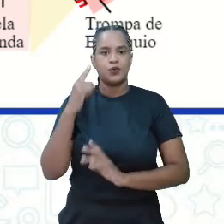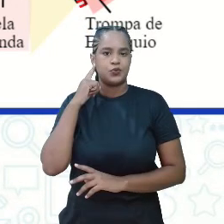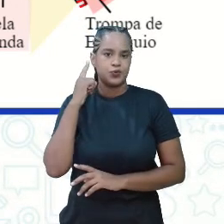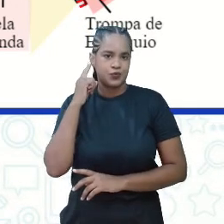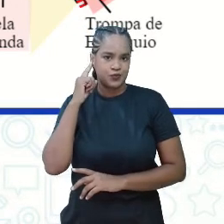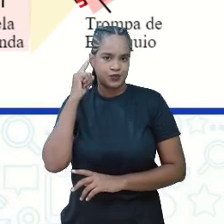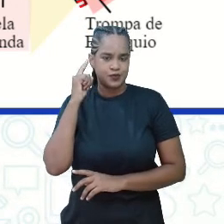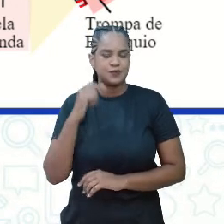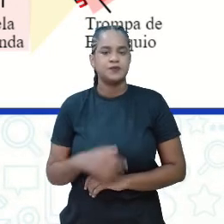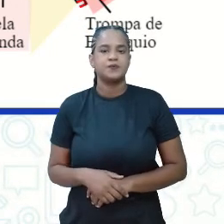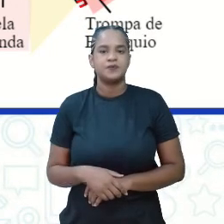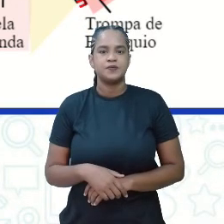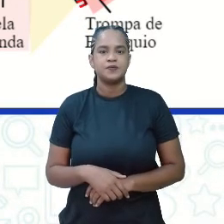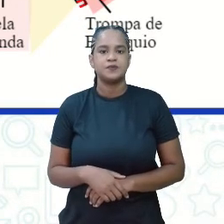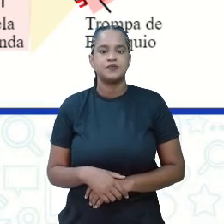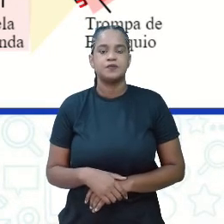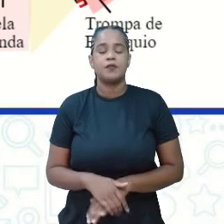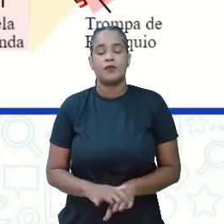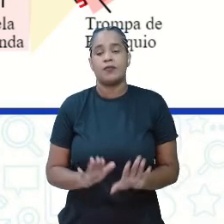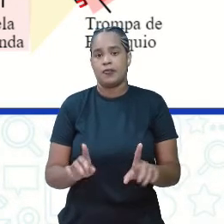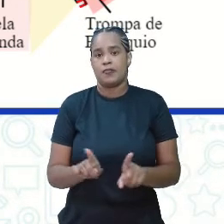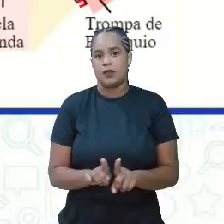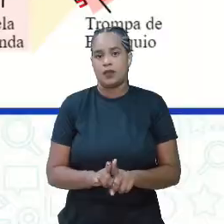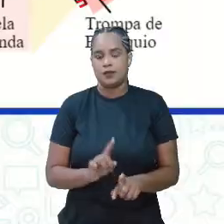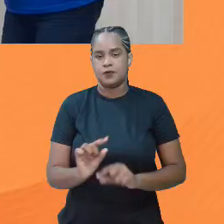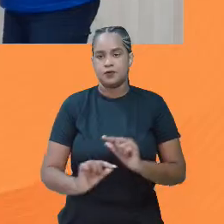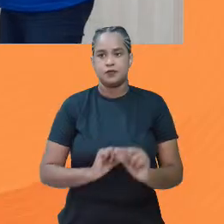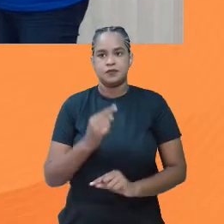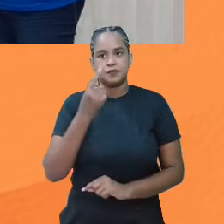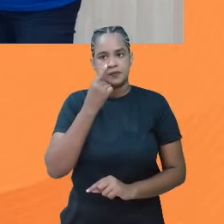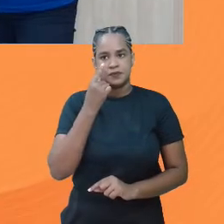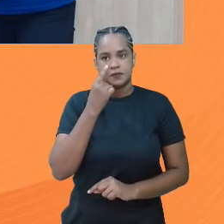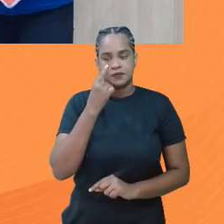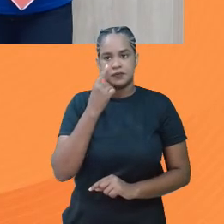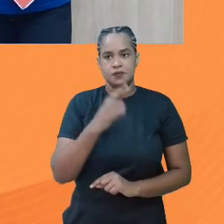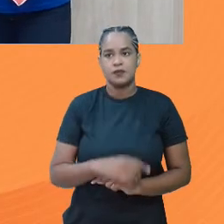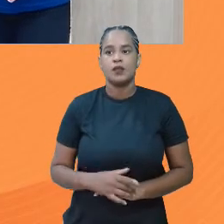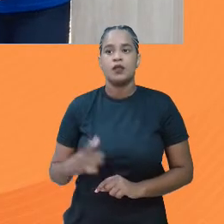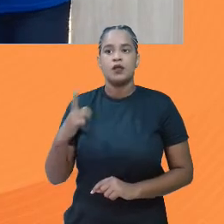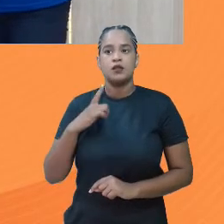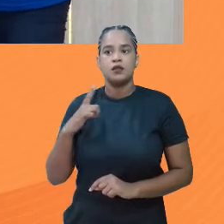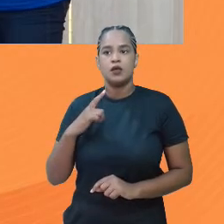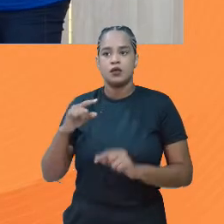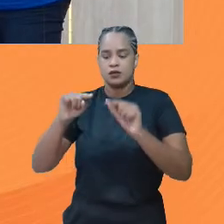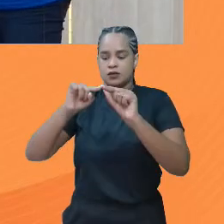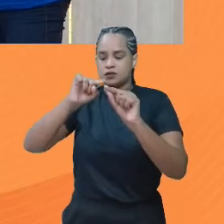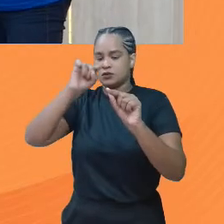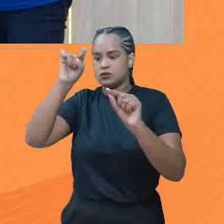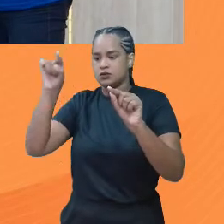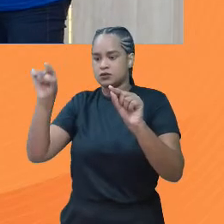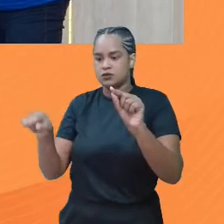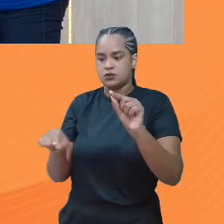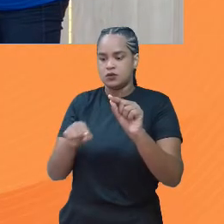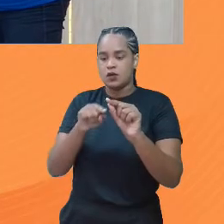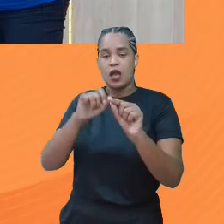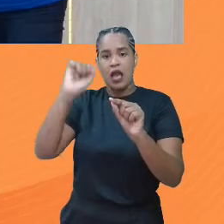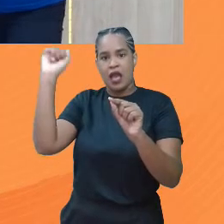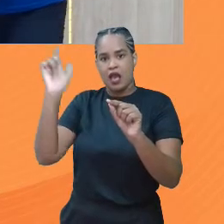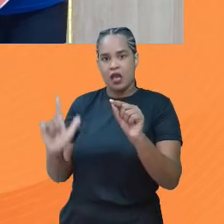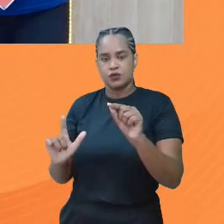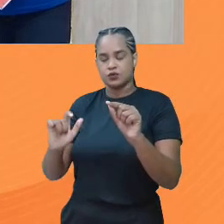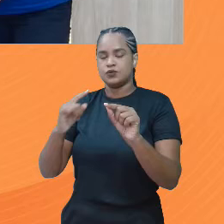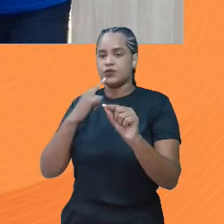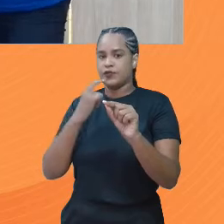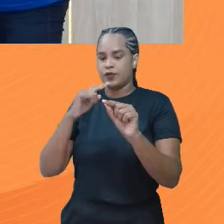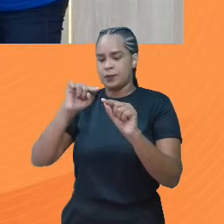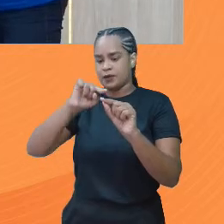ouvido. Mais precisamente, gente, aonde aí está aparecendo esses círculos azul, né? aquele círculo azul e